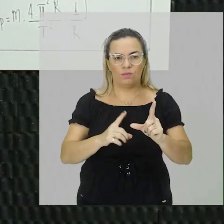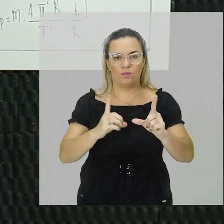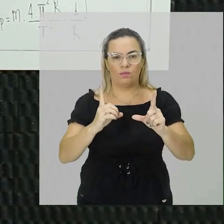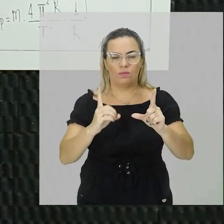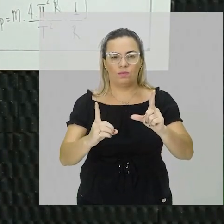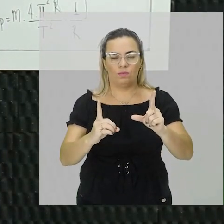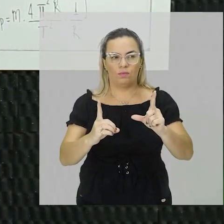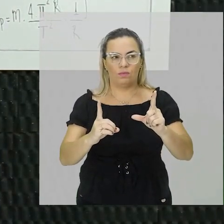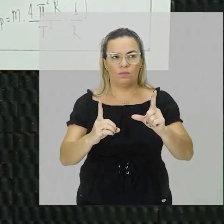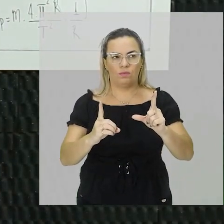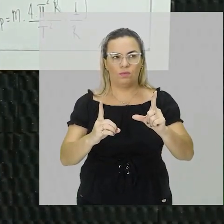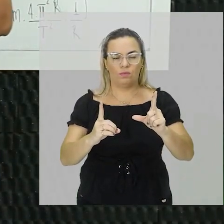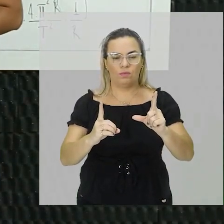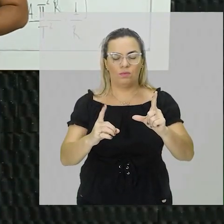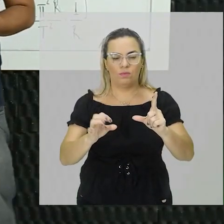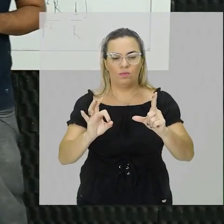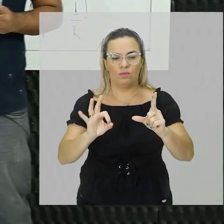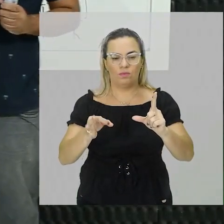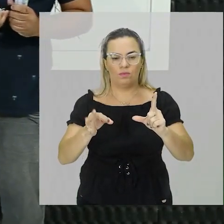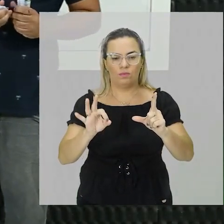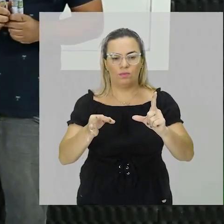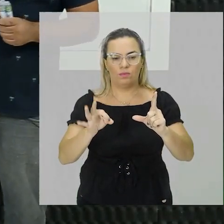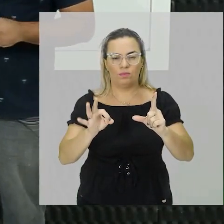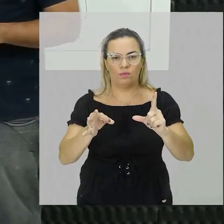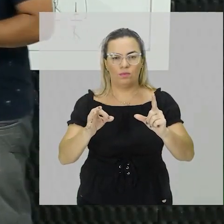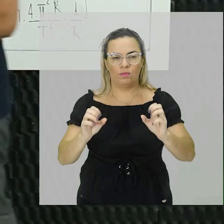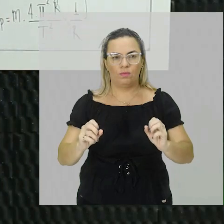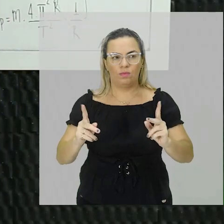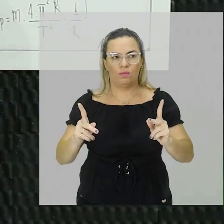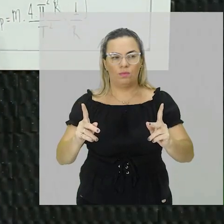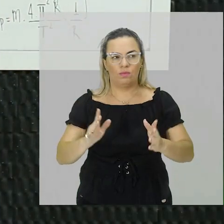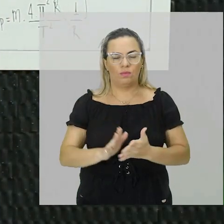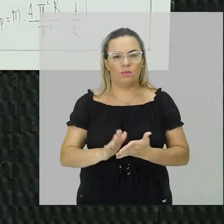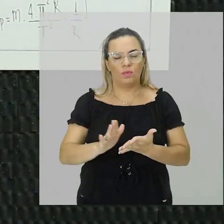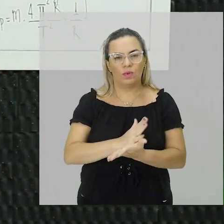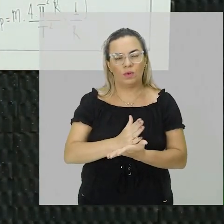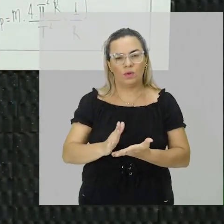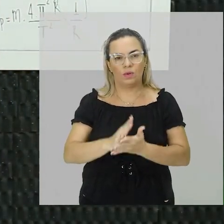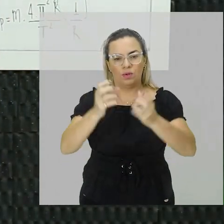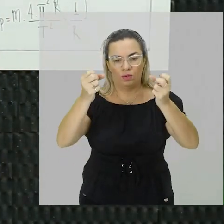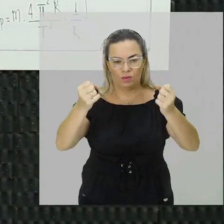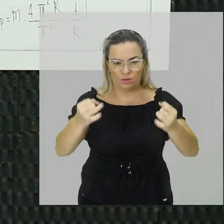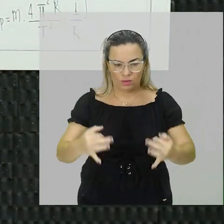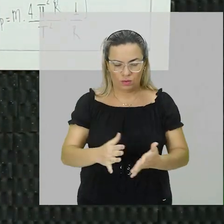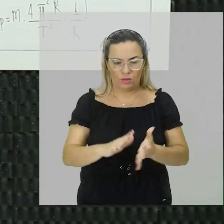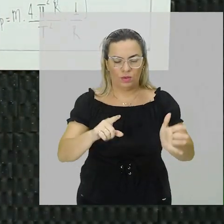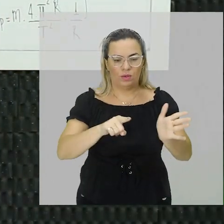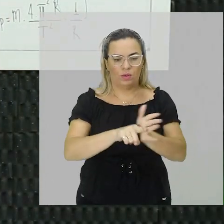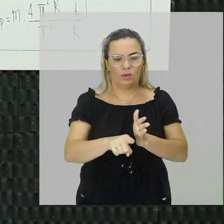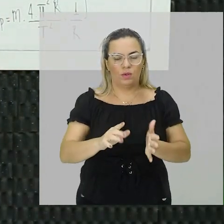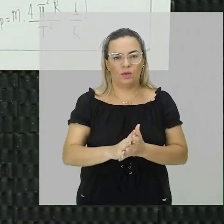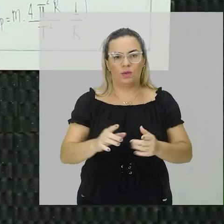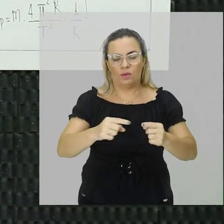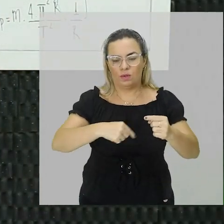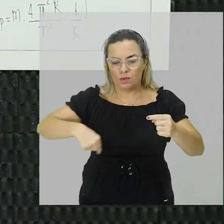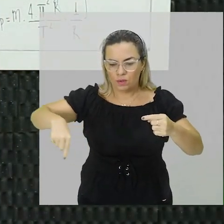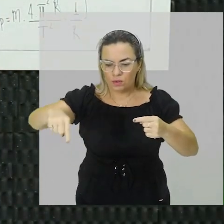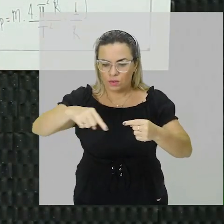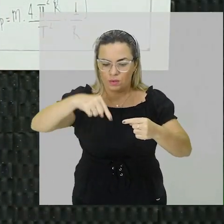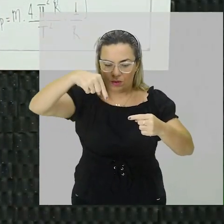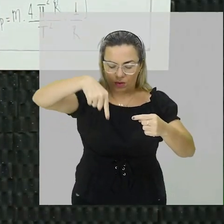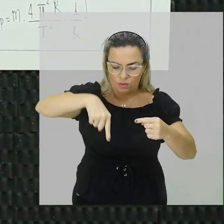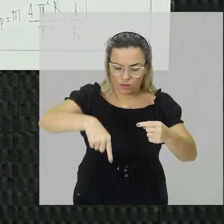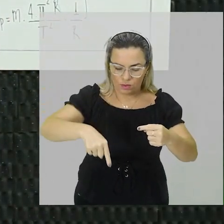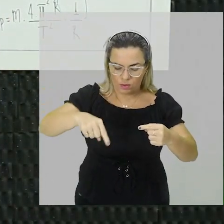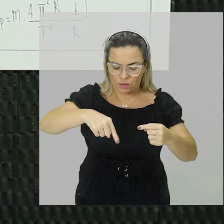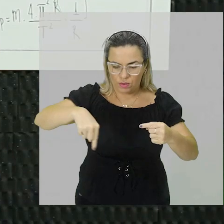certo? Lá na letra D é a opção correta, tá ok? Alguns comentários sobre essa questão. Esse buraco negro que ele está falando, que está